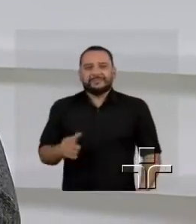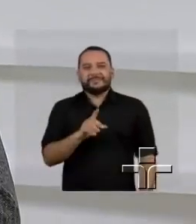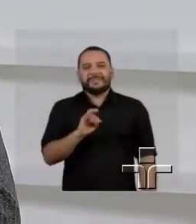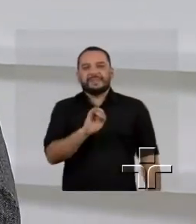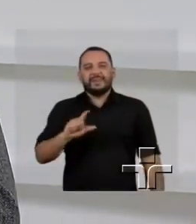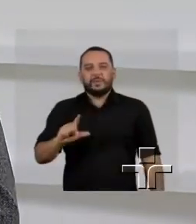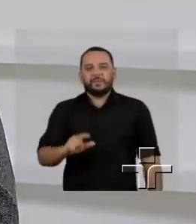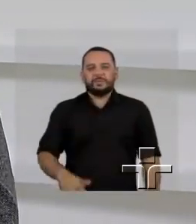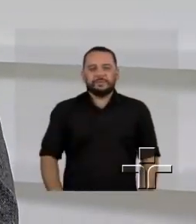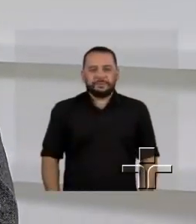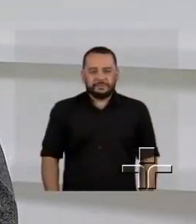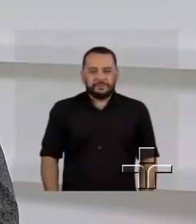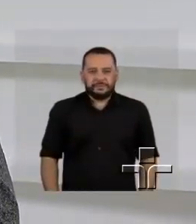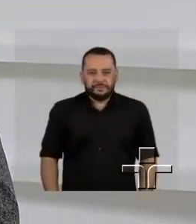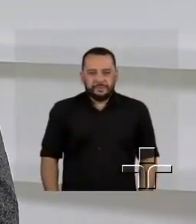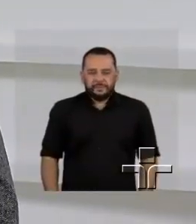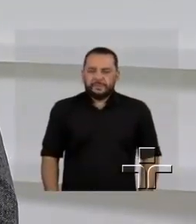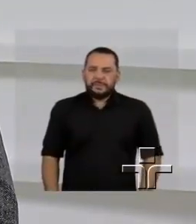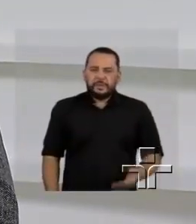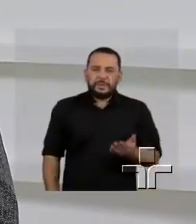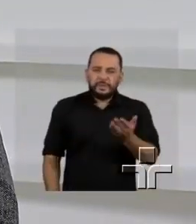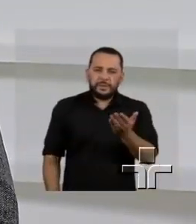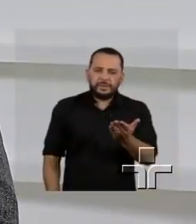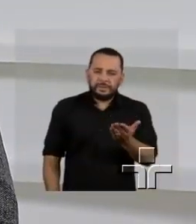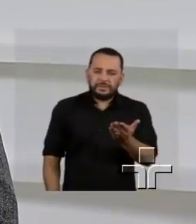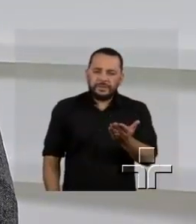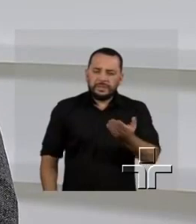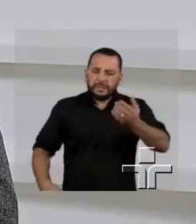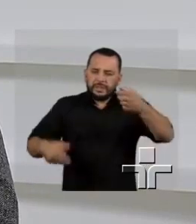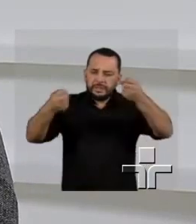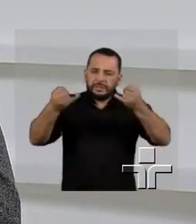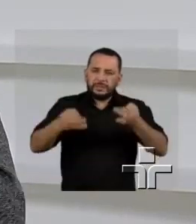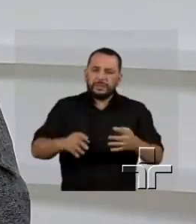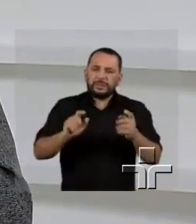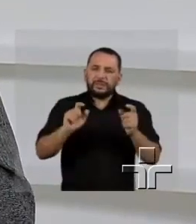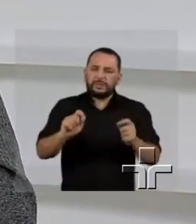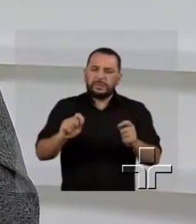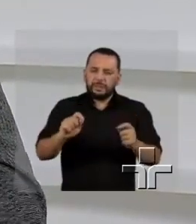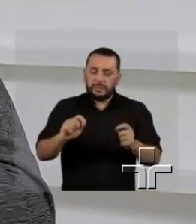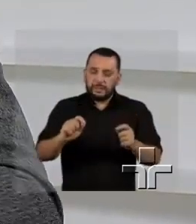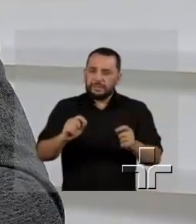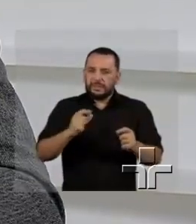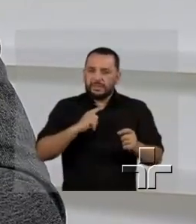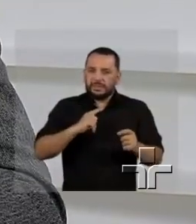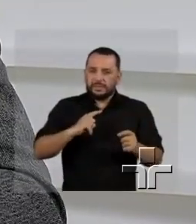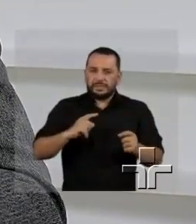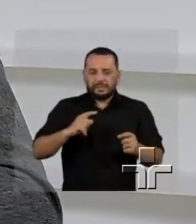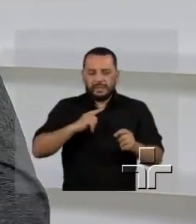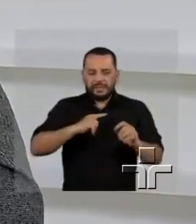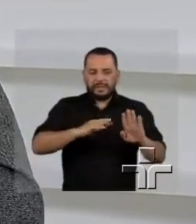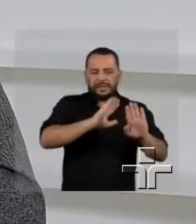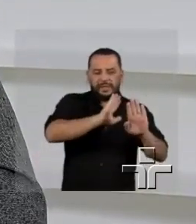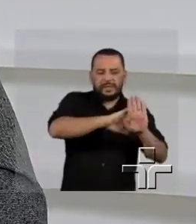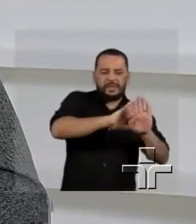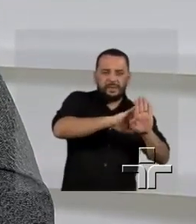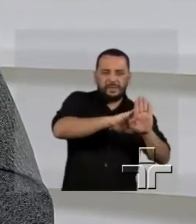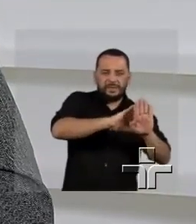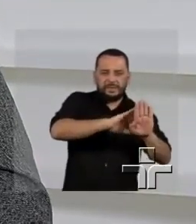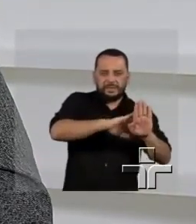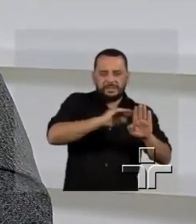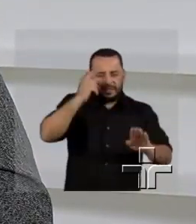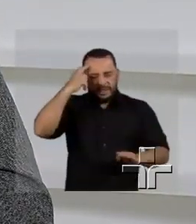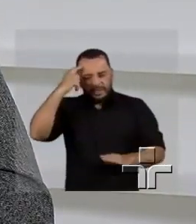Honestidade, por exemplo, não adianta, isso aí todo mundo tem que radicalizar na honestidade. Esse pessoal é moralista, é mais radical nesse